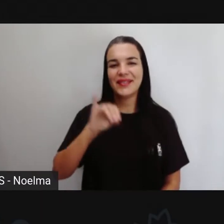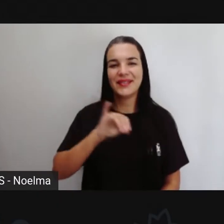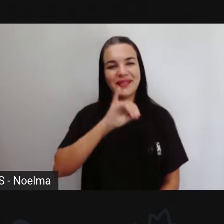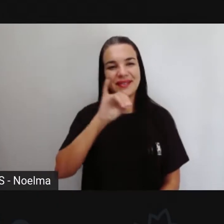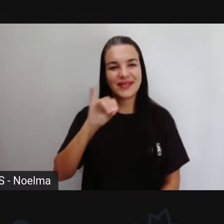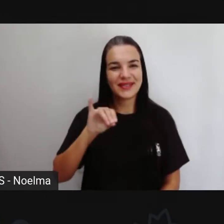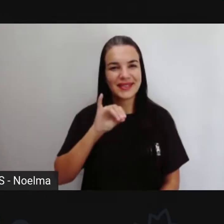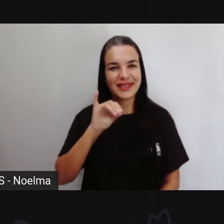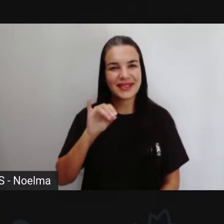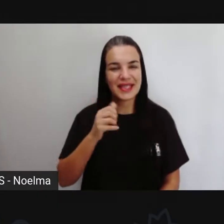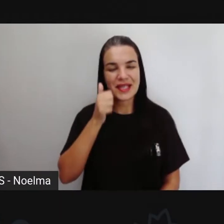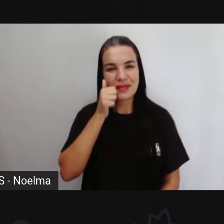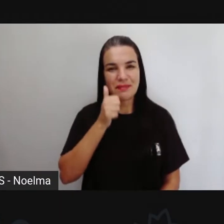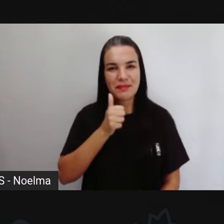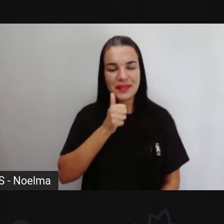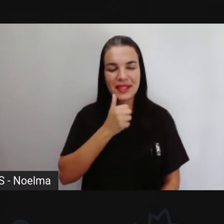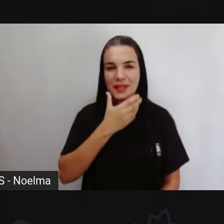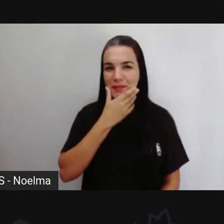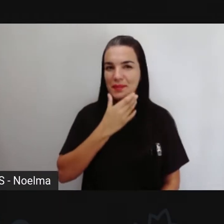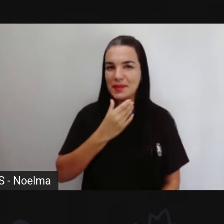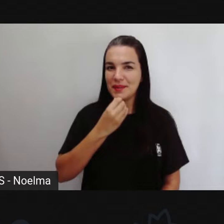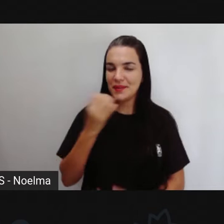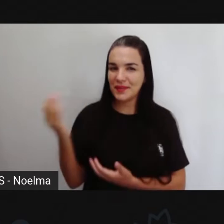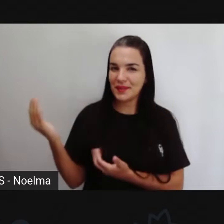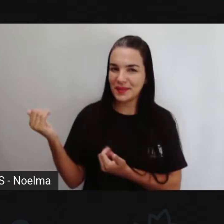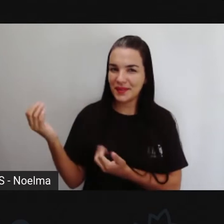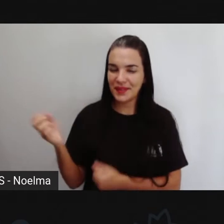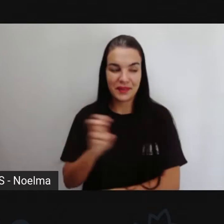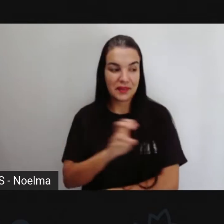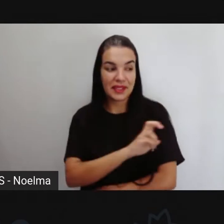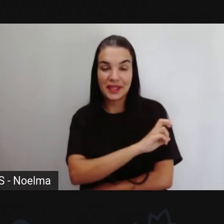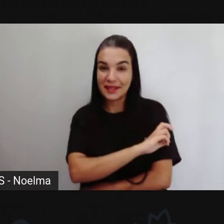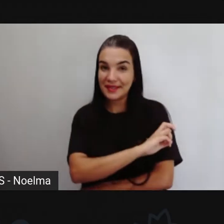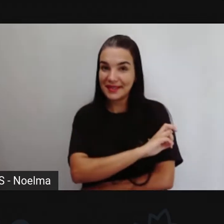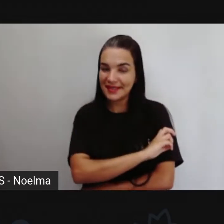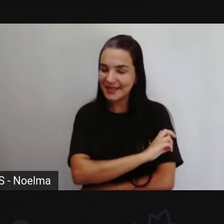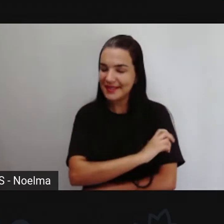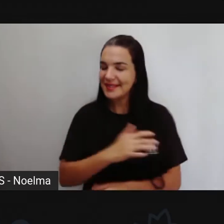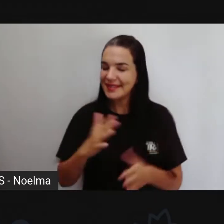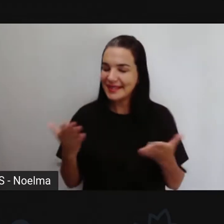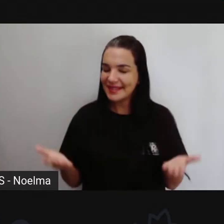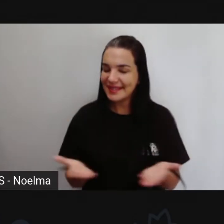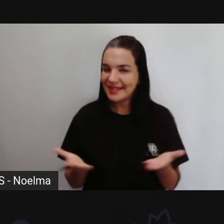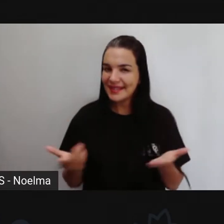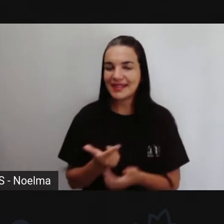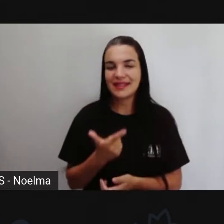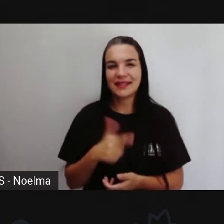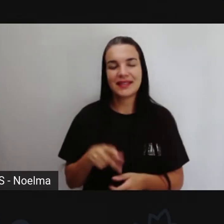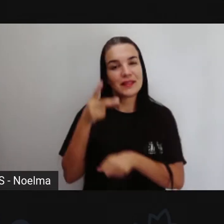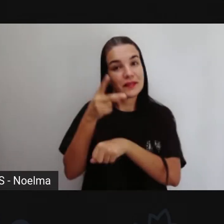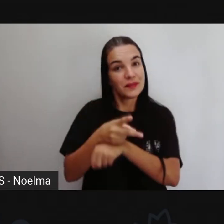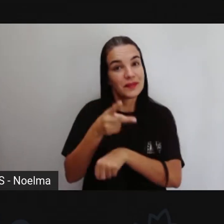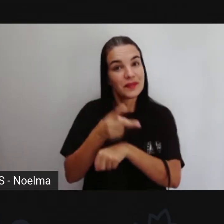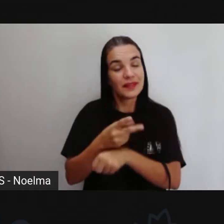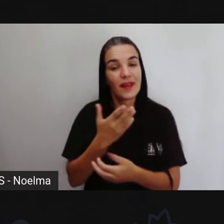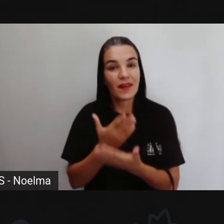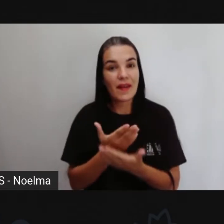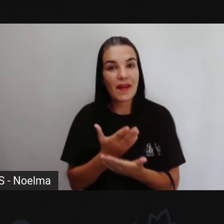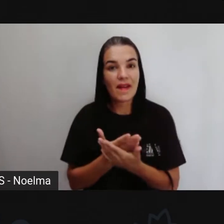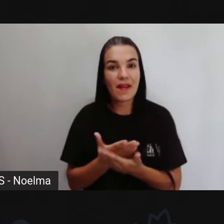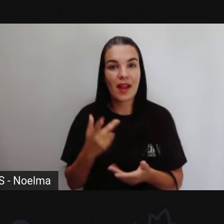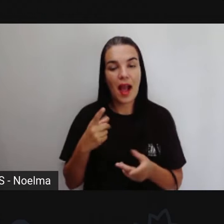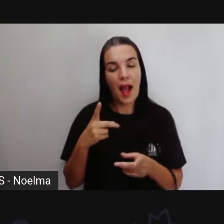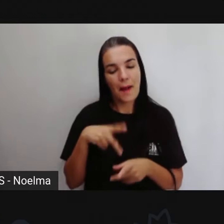Olá! Meninos e meninas do quinto ano, olhem só, estamos aí para mais uma videoaula, não é? A Pro aqui